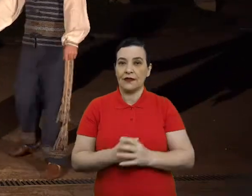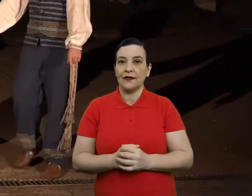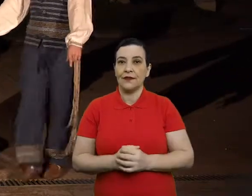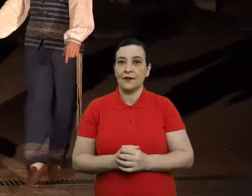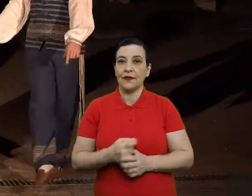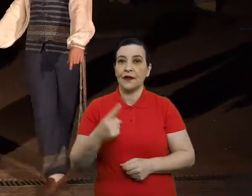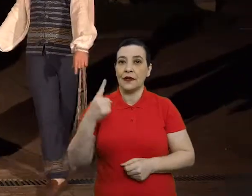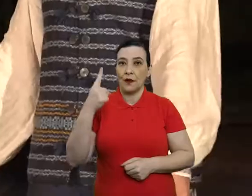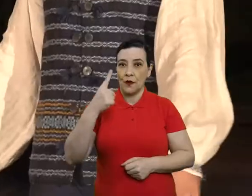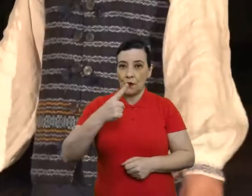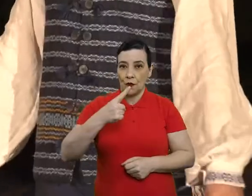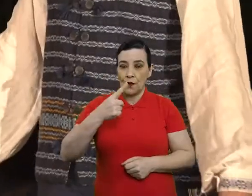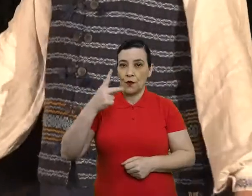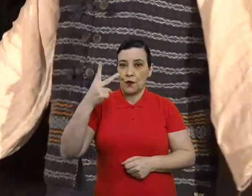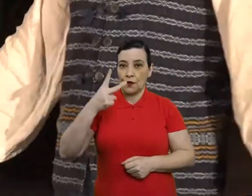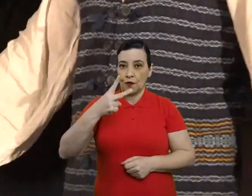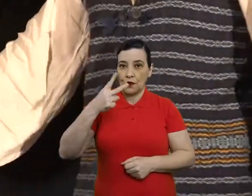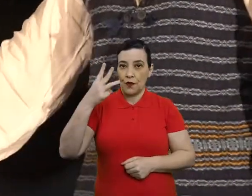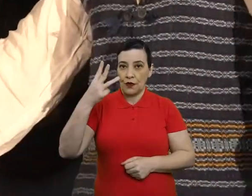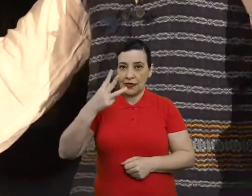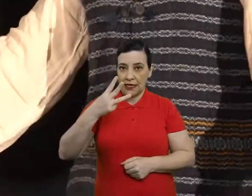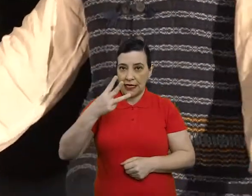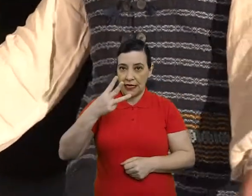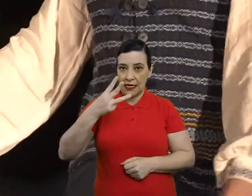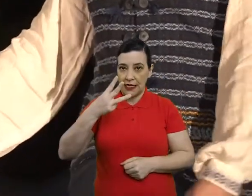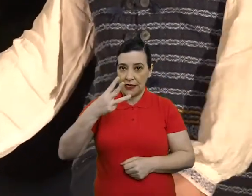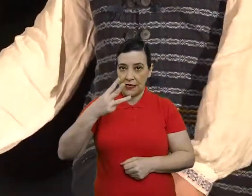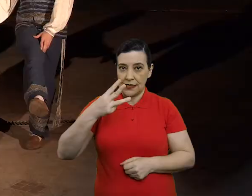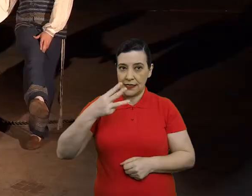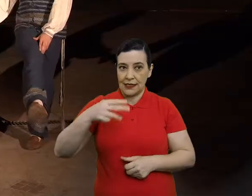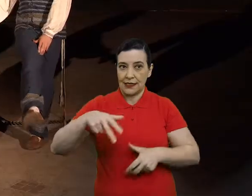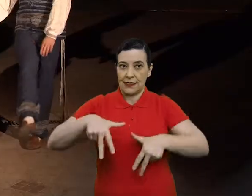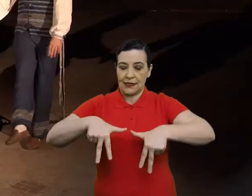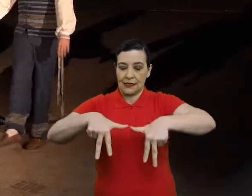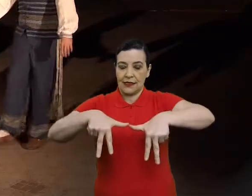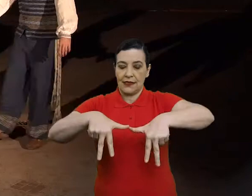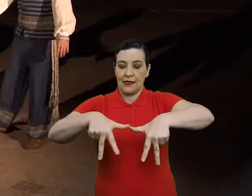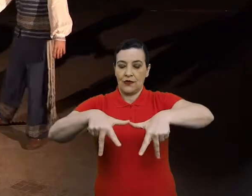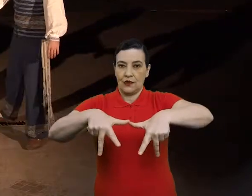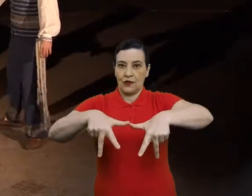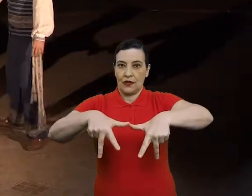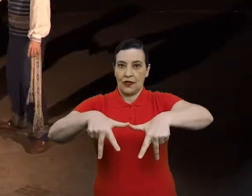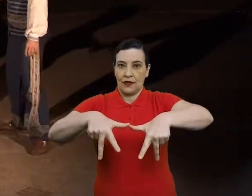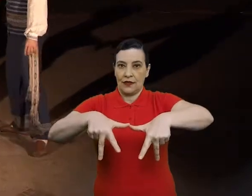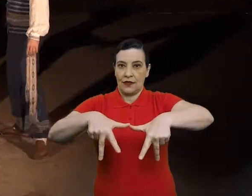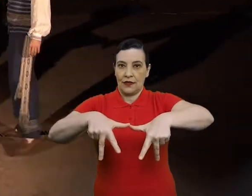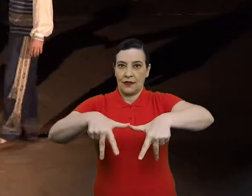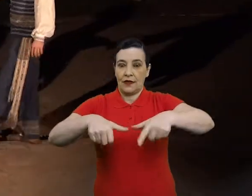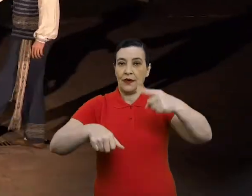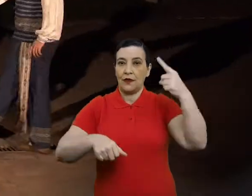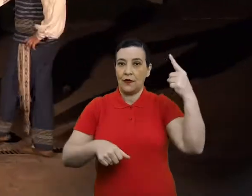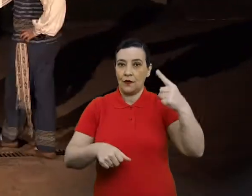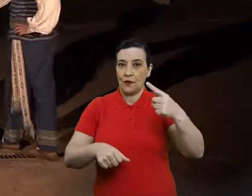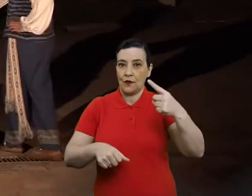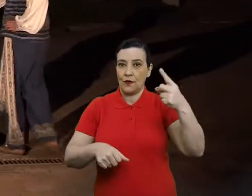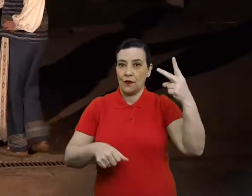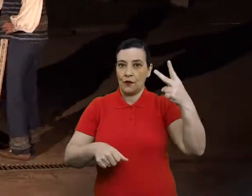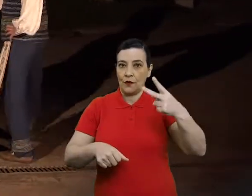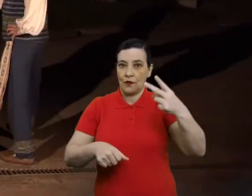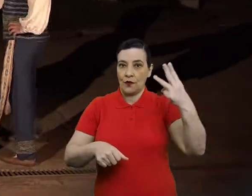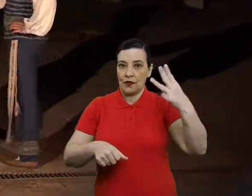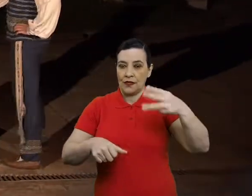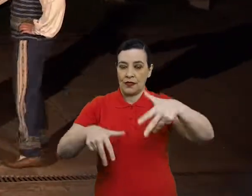um, dois, três, chuta, aí volta para trás. Um,